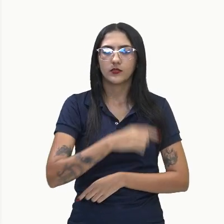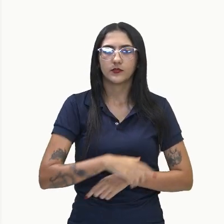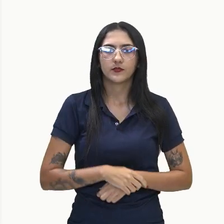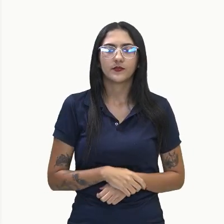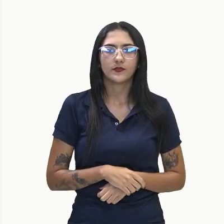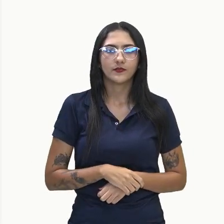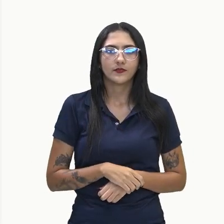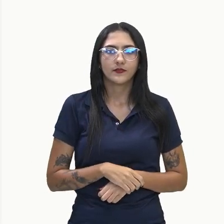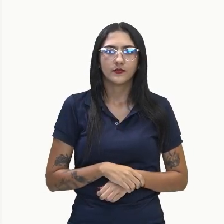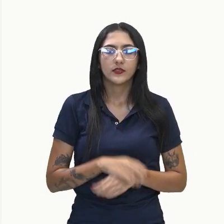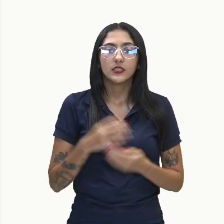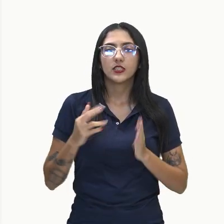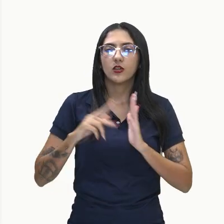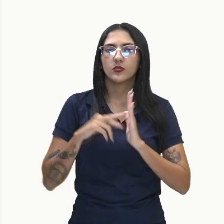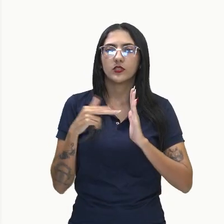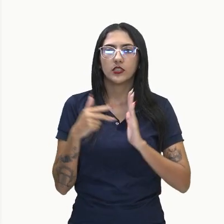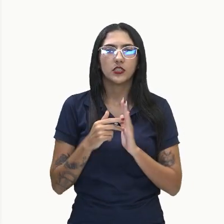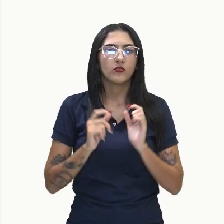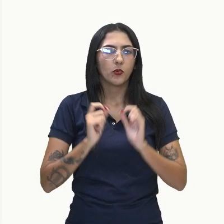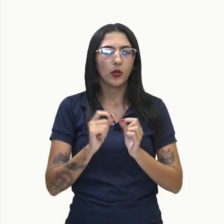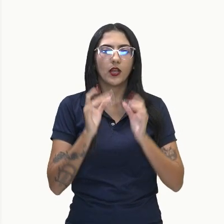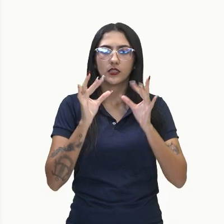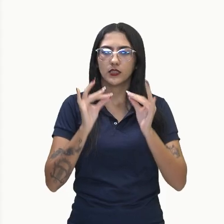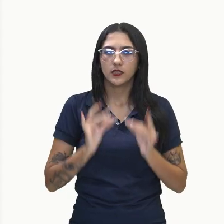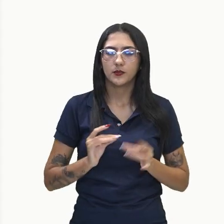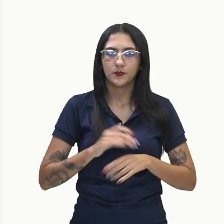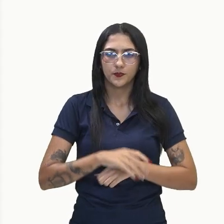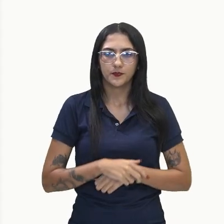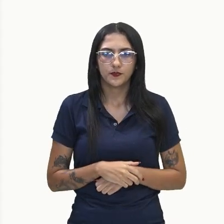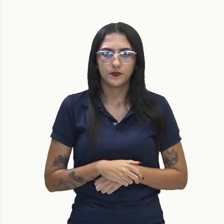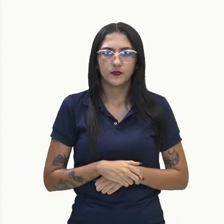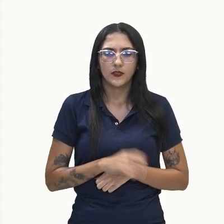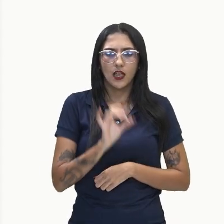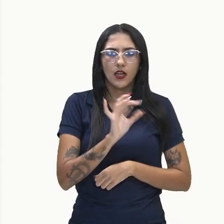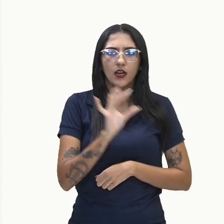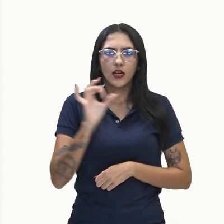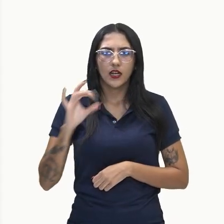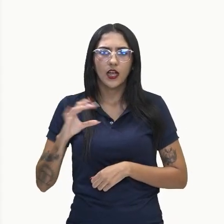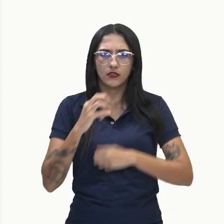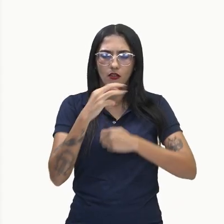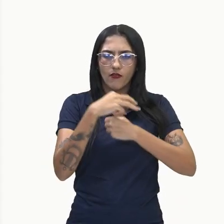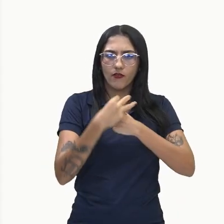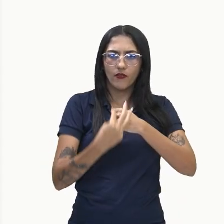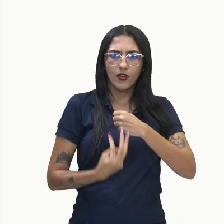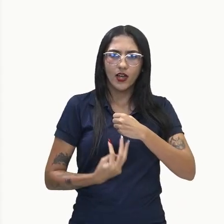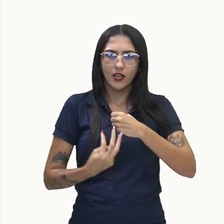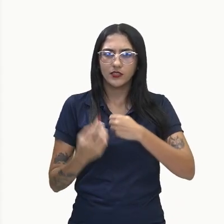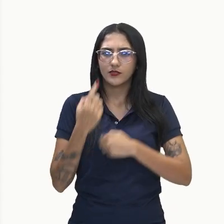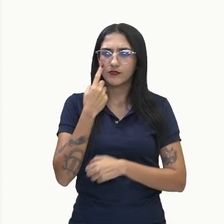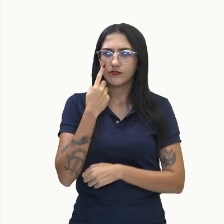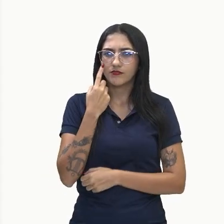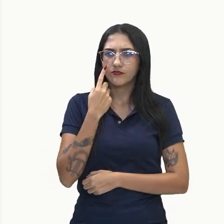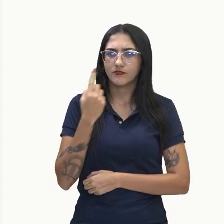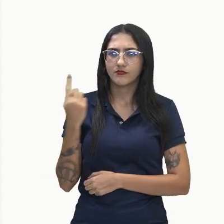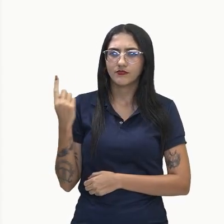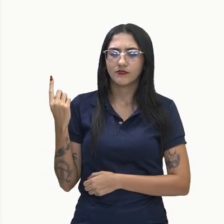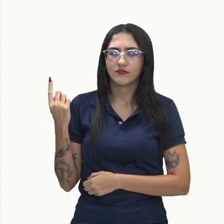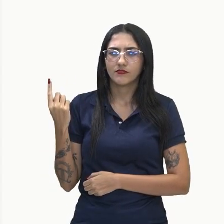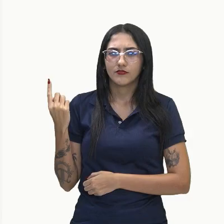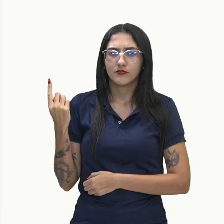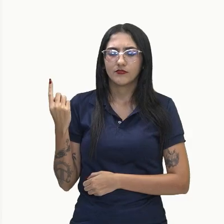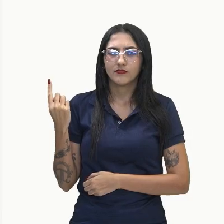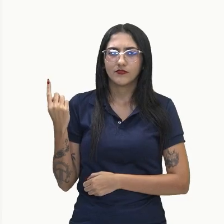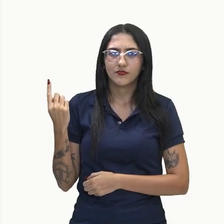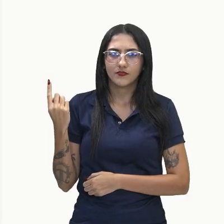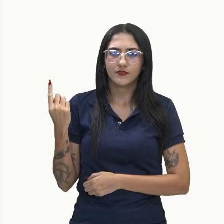Então, significa dizer que em cada faixa, que a gente pode observar aqui, olha, aqui para o